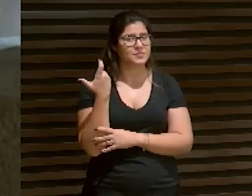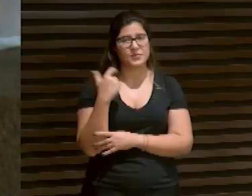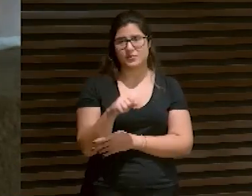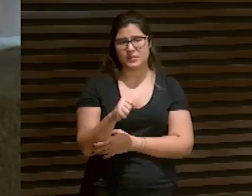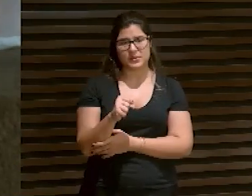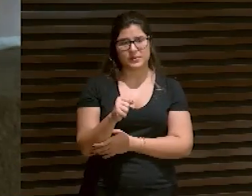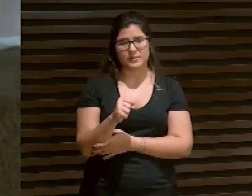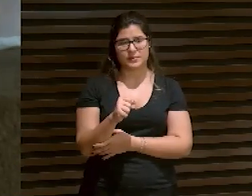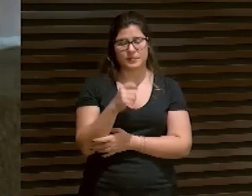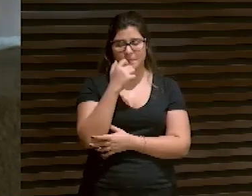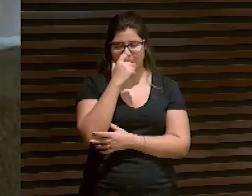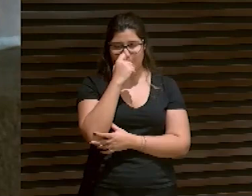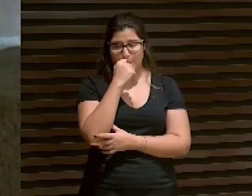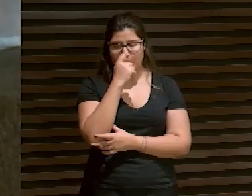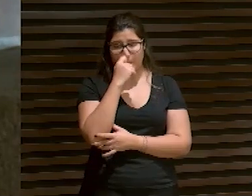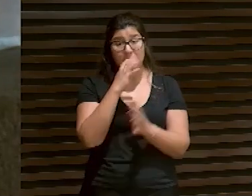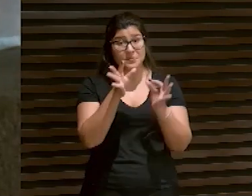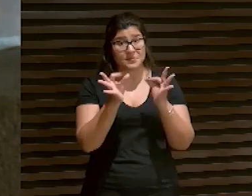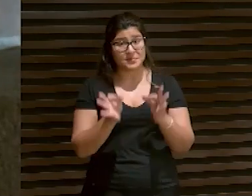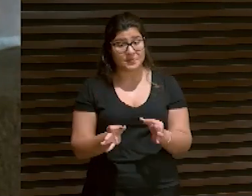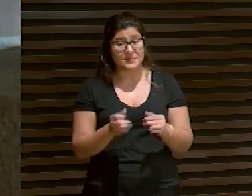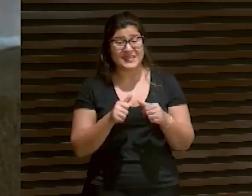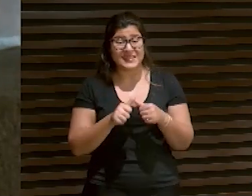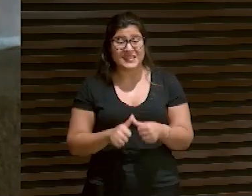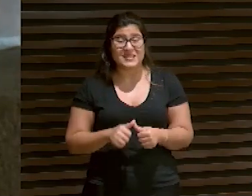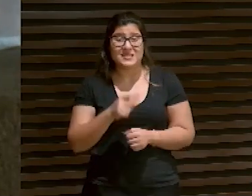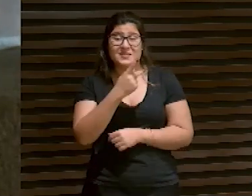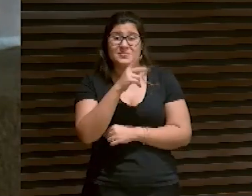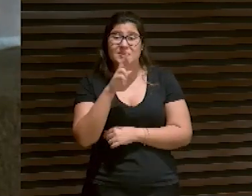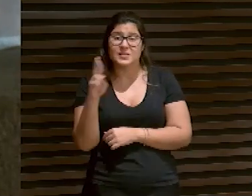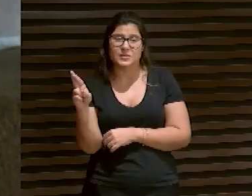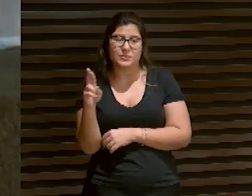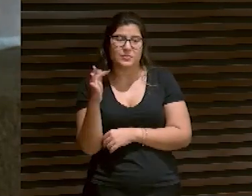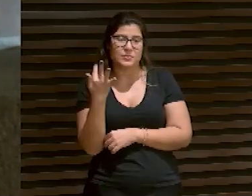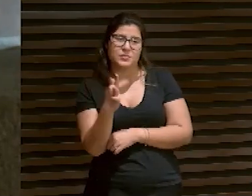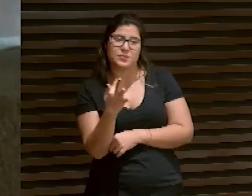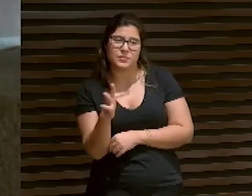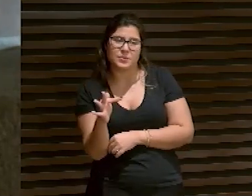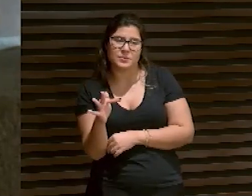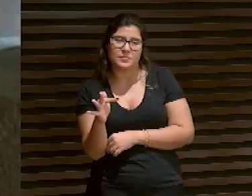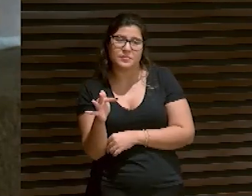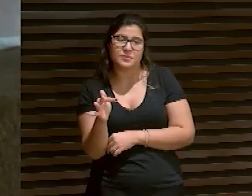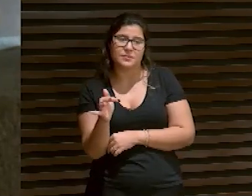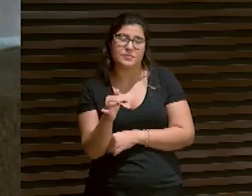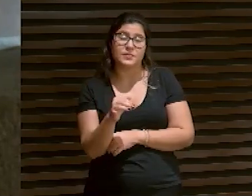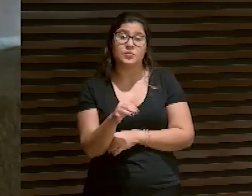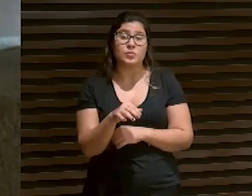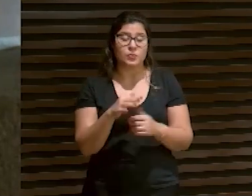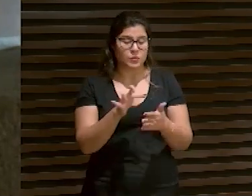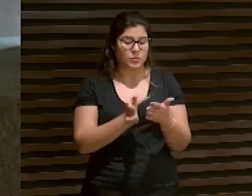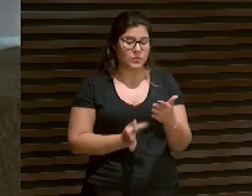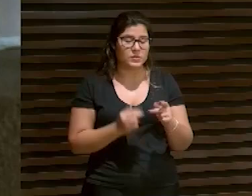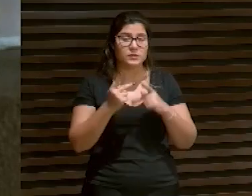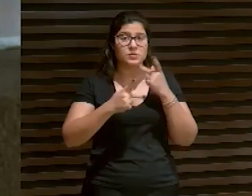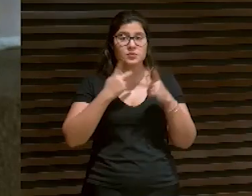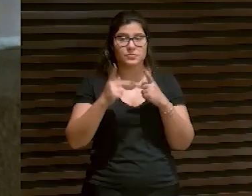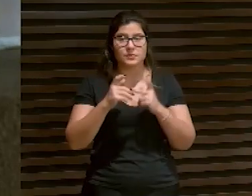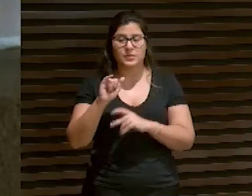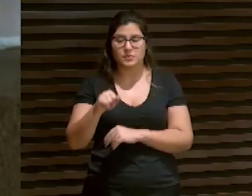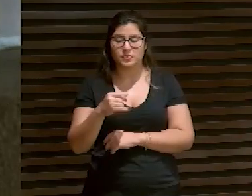Então, irmãos, com certeza, essa é uma das piores dores. E então o texto fala que Jonas ele sai da